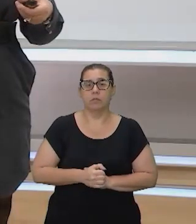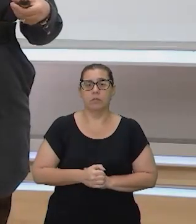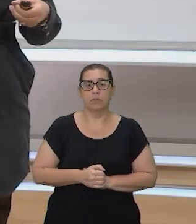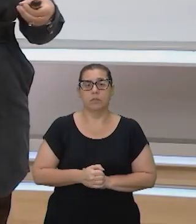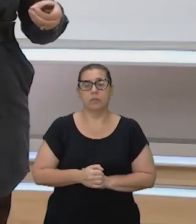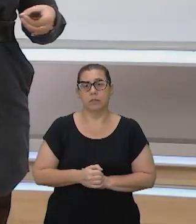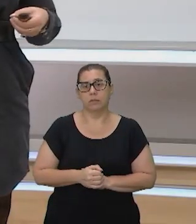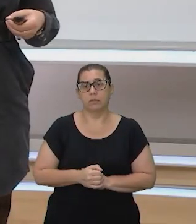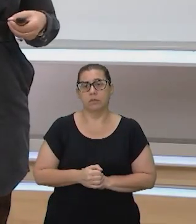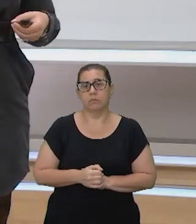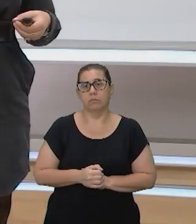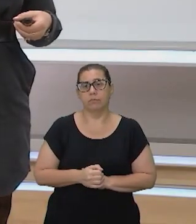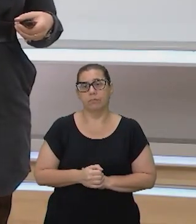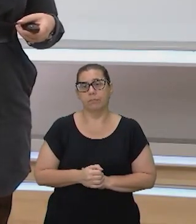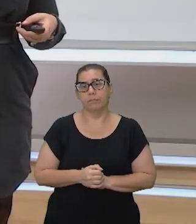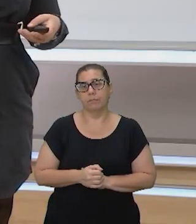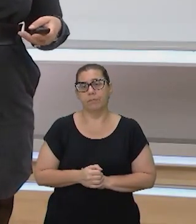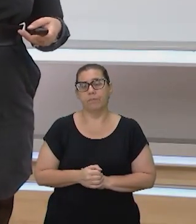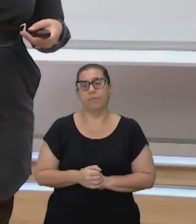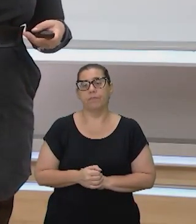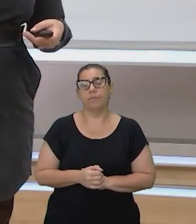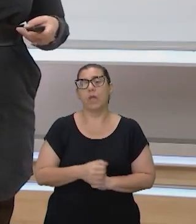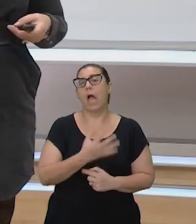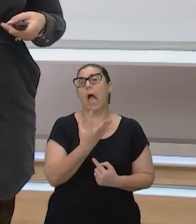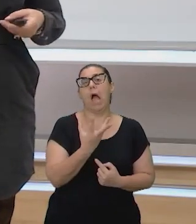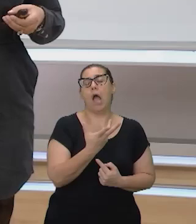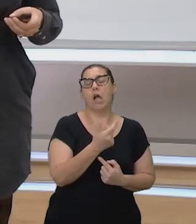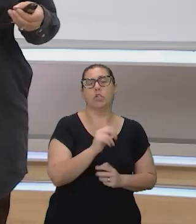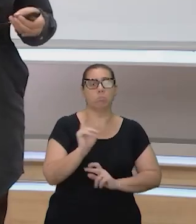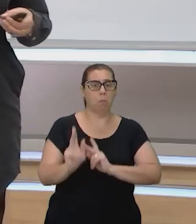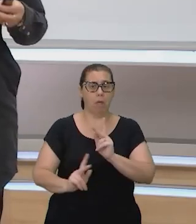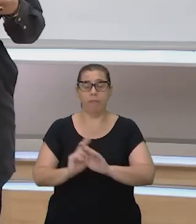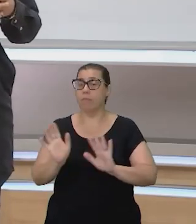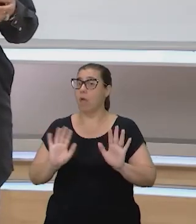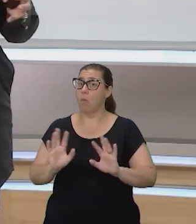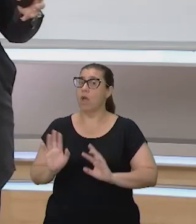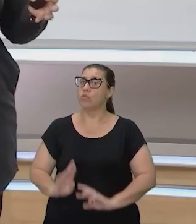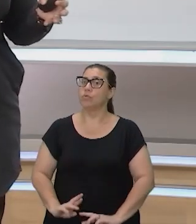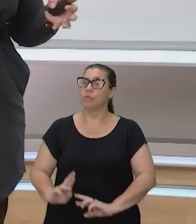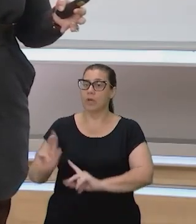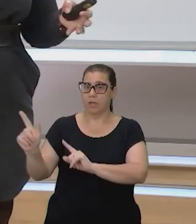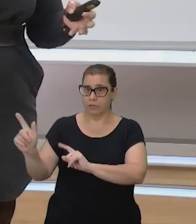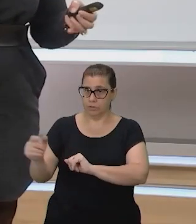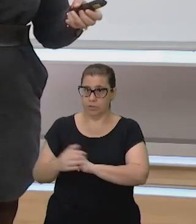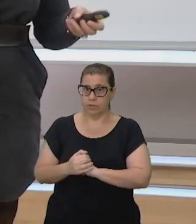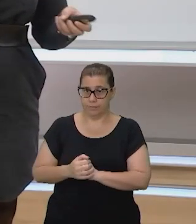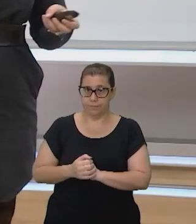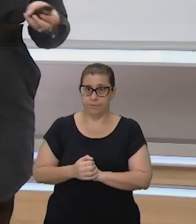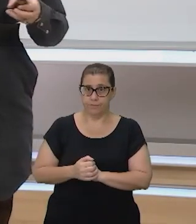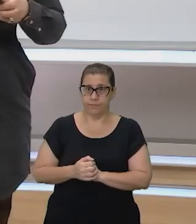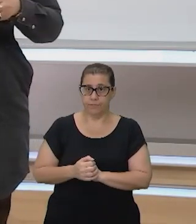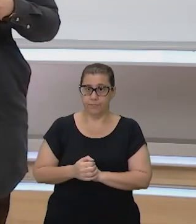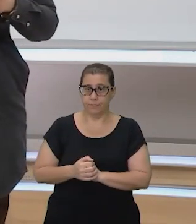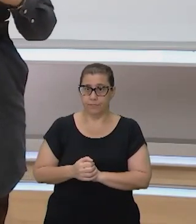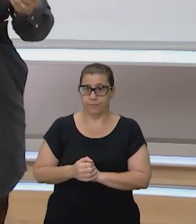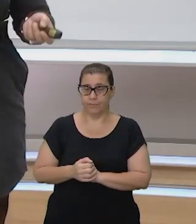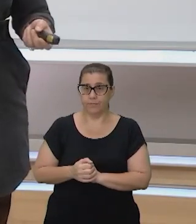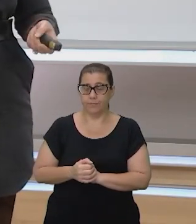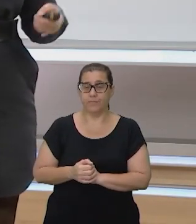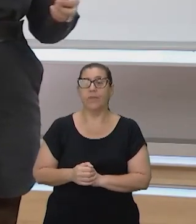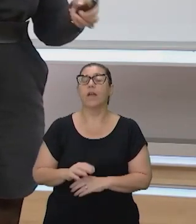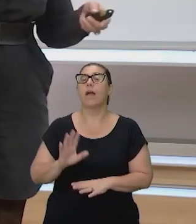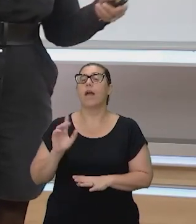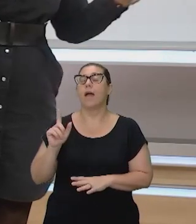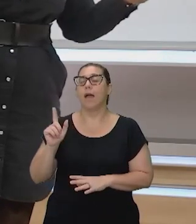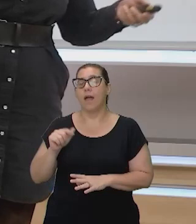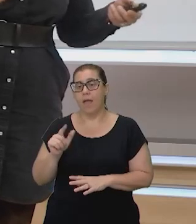pode dizer, né, que são artes populares. Não, a pop art ela é diferenciada. Diferentemente da arte